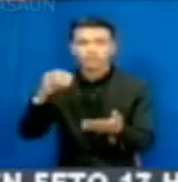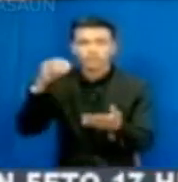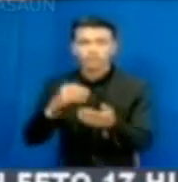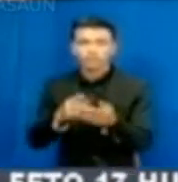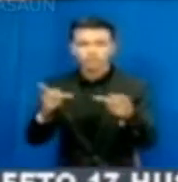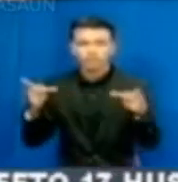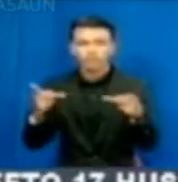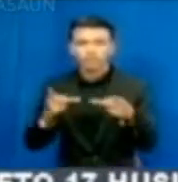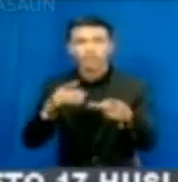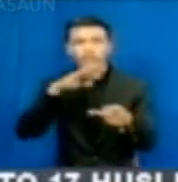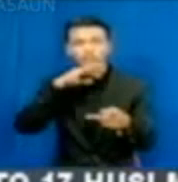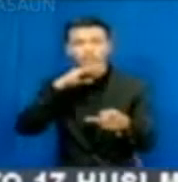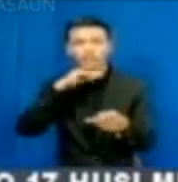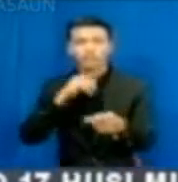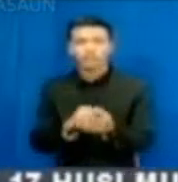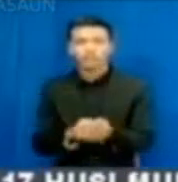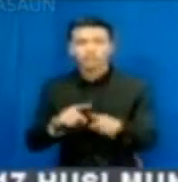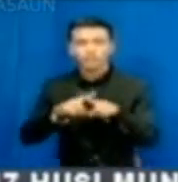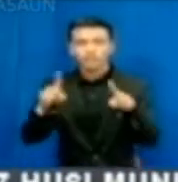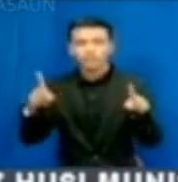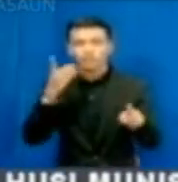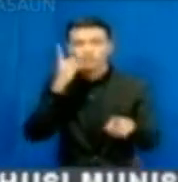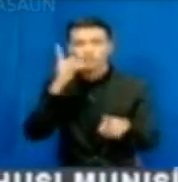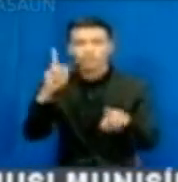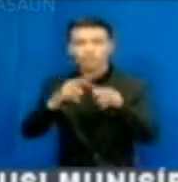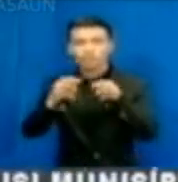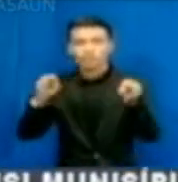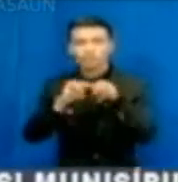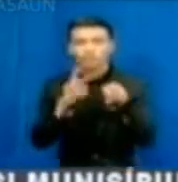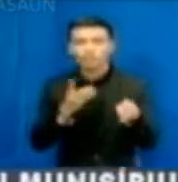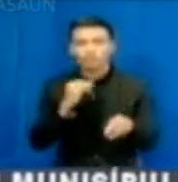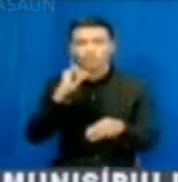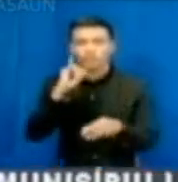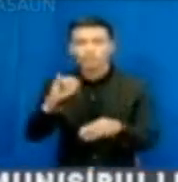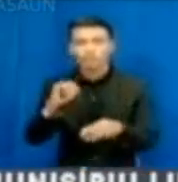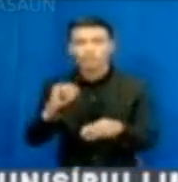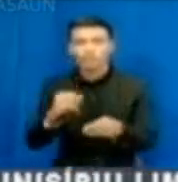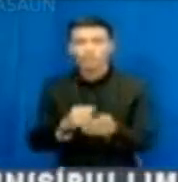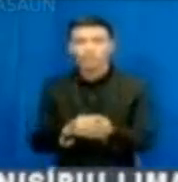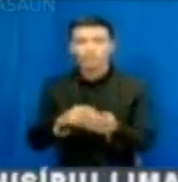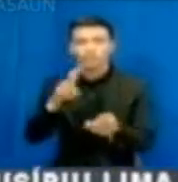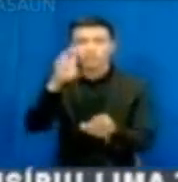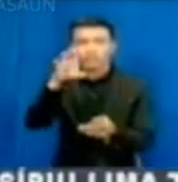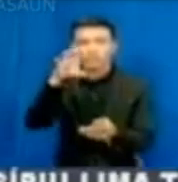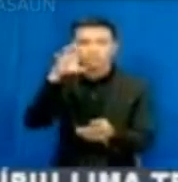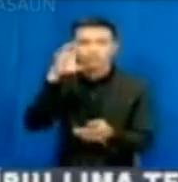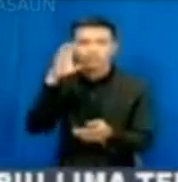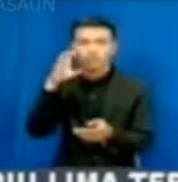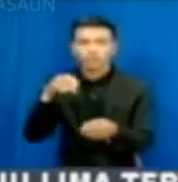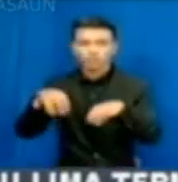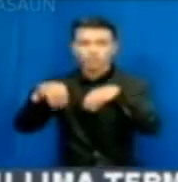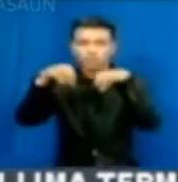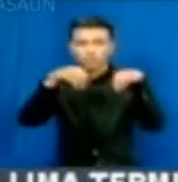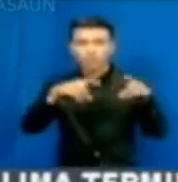Estacionamento Bahia Lisu Fatim Maibé Atudian Município Dile Estabelece Tuan Liu 200 Contentores Bahia